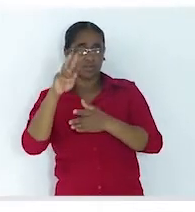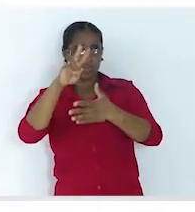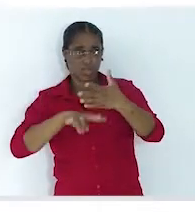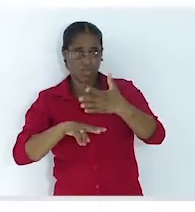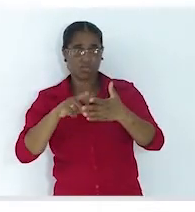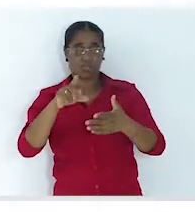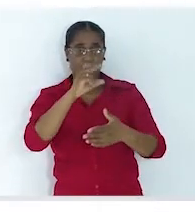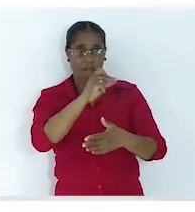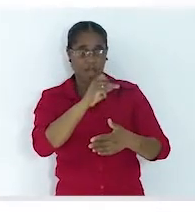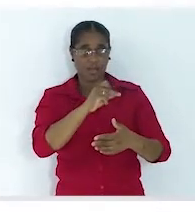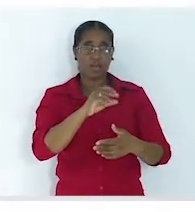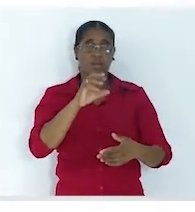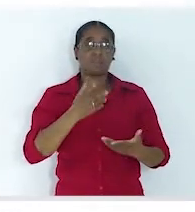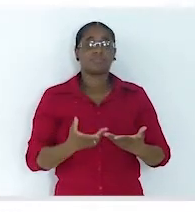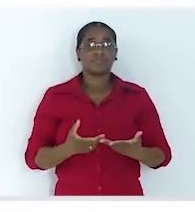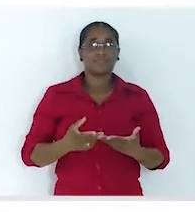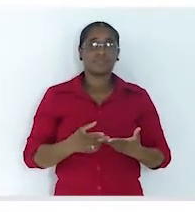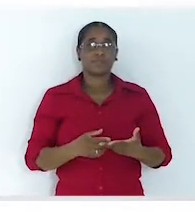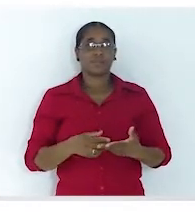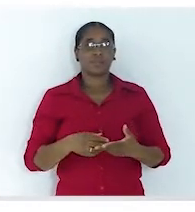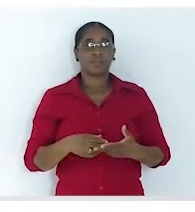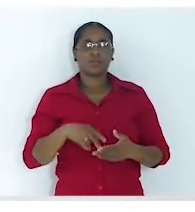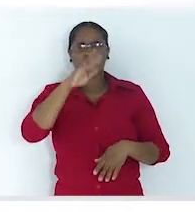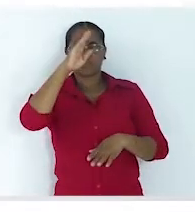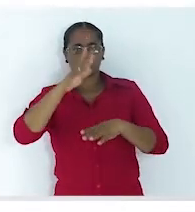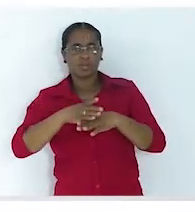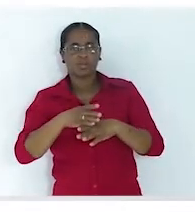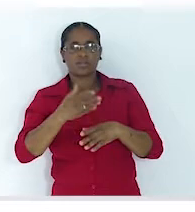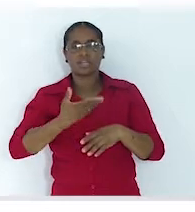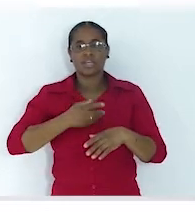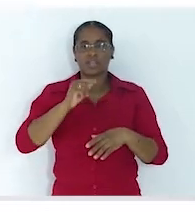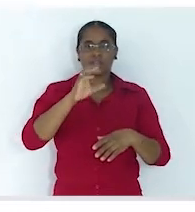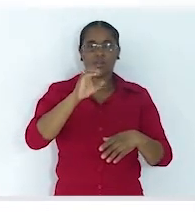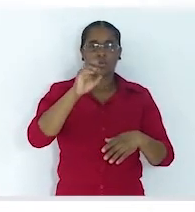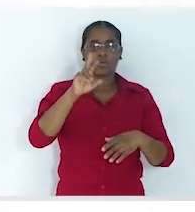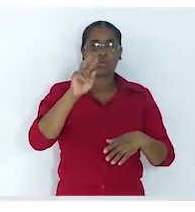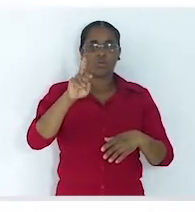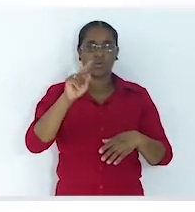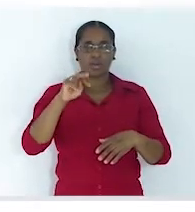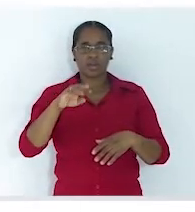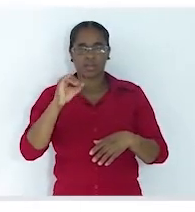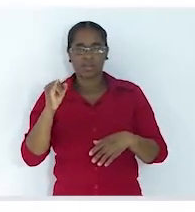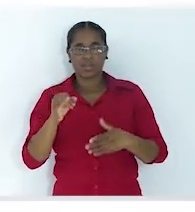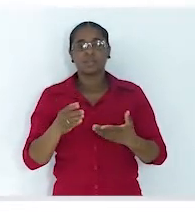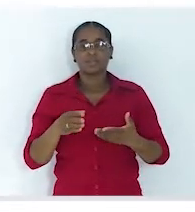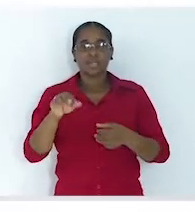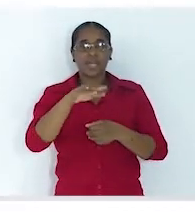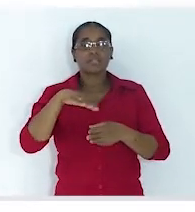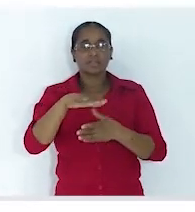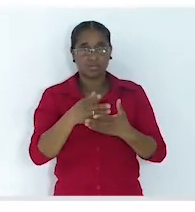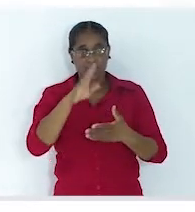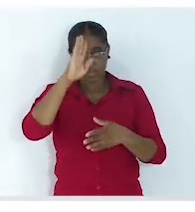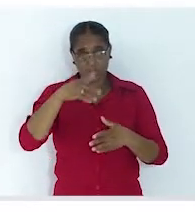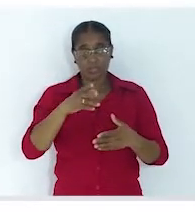A, ou então no texto A ocorrência e a decorrência da ação. Já sabes que ocorrência é o tempo